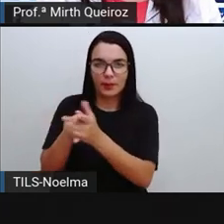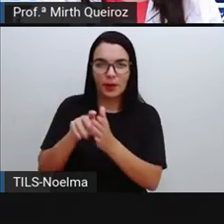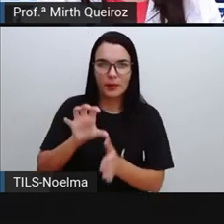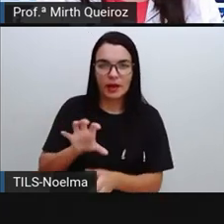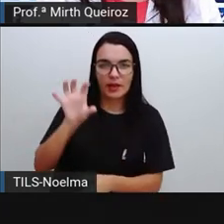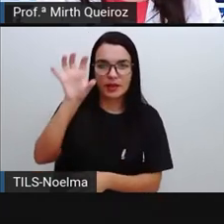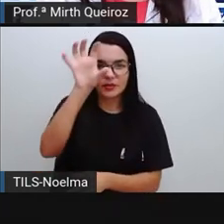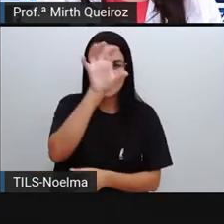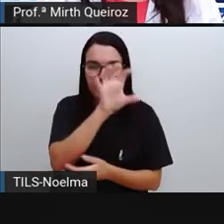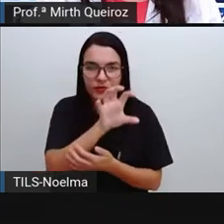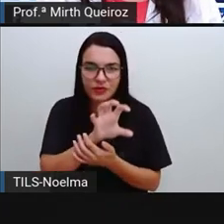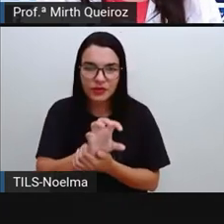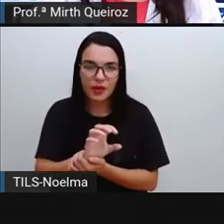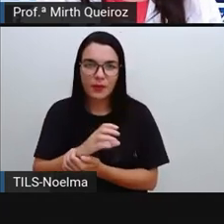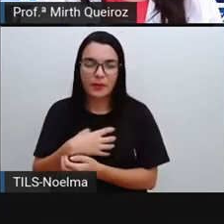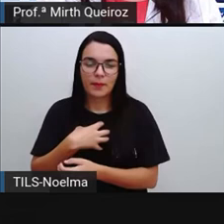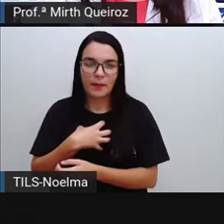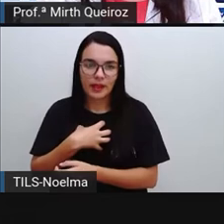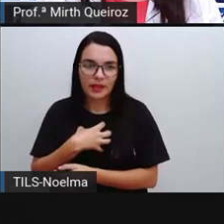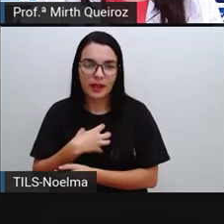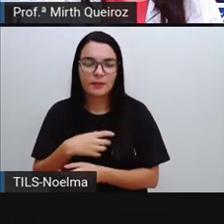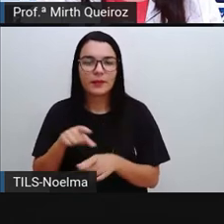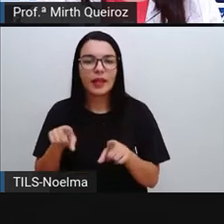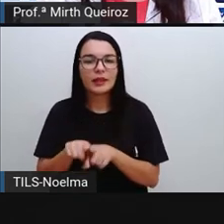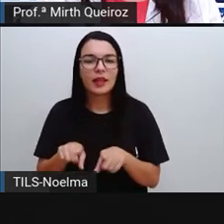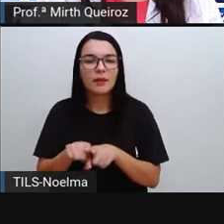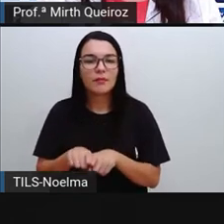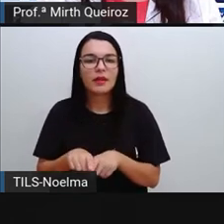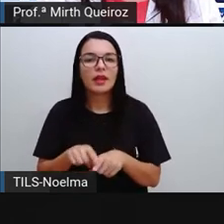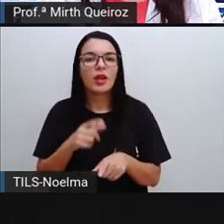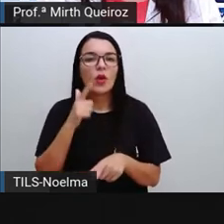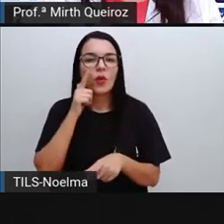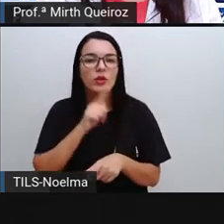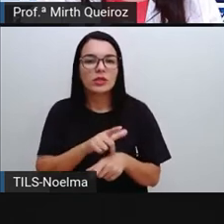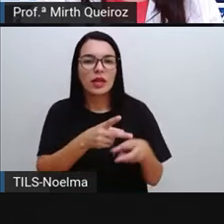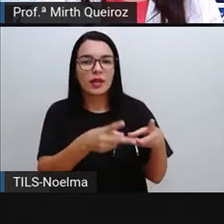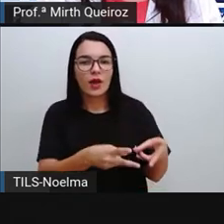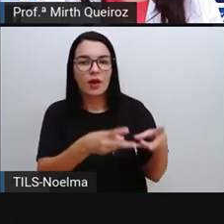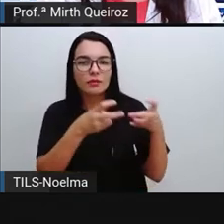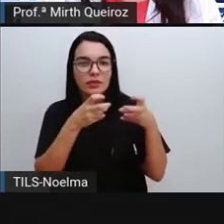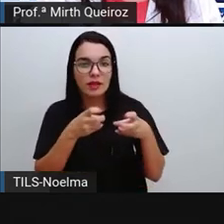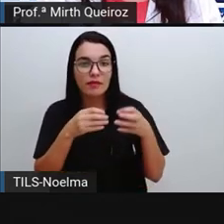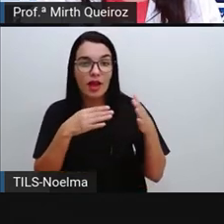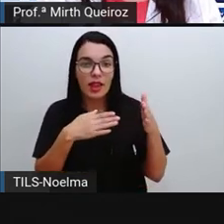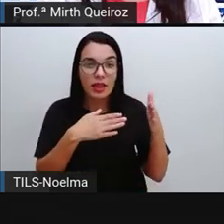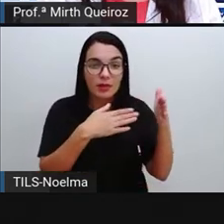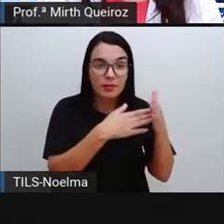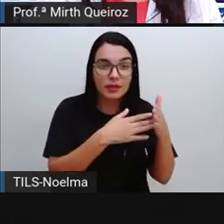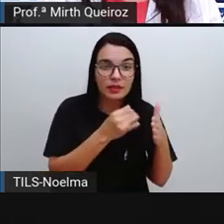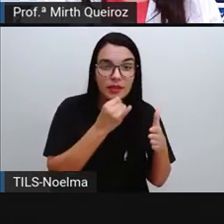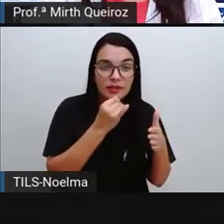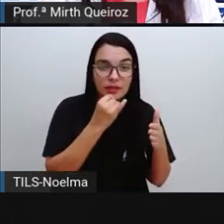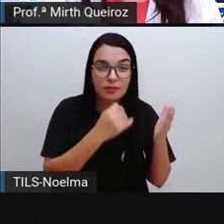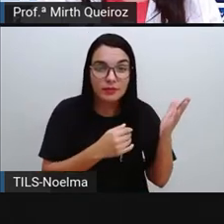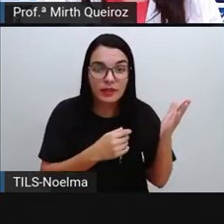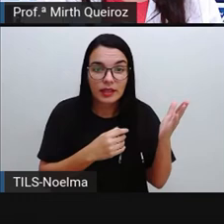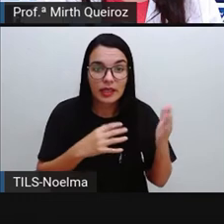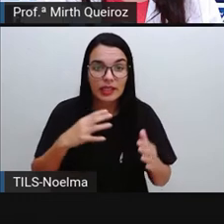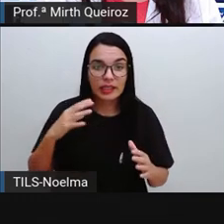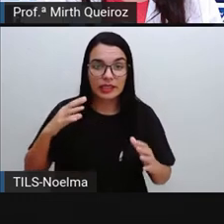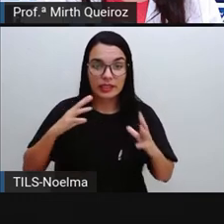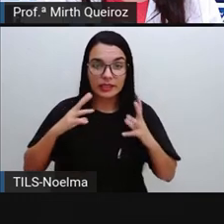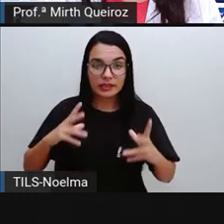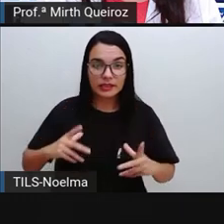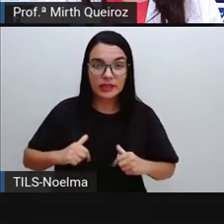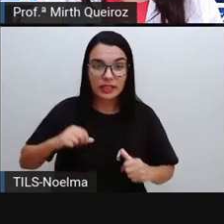dessa região aí da Bahia. E ao mesmo tempo que a gente consegue observar os limites, por exemplo, tem aqui, ó, Santa Maria da